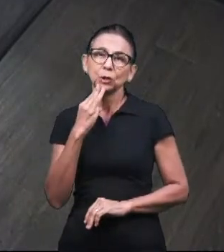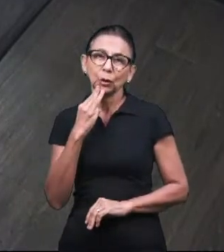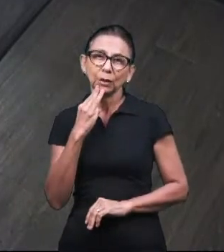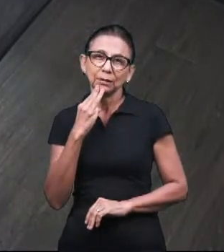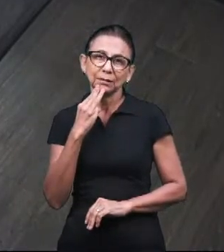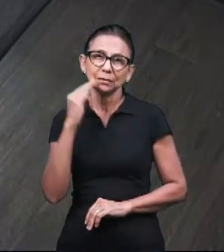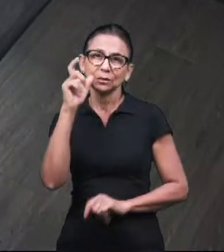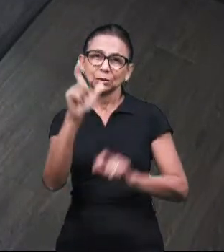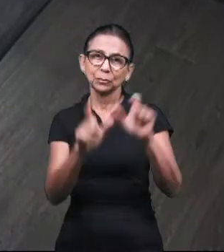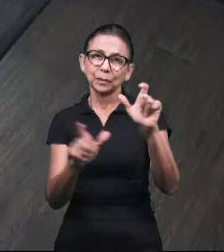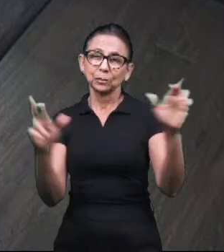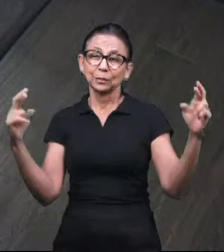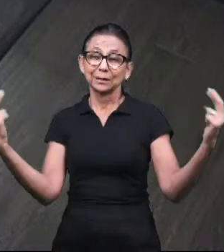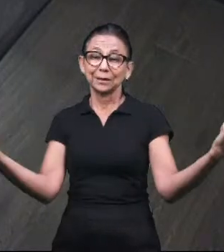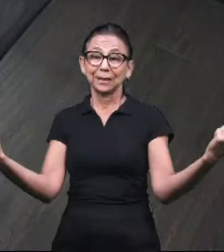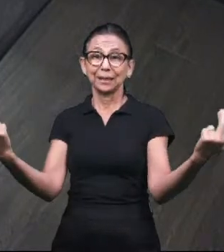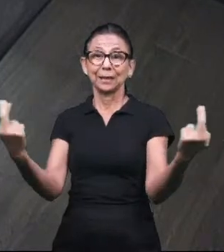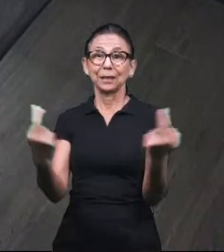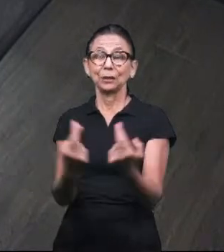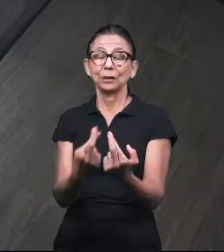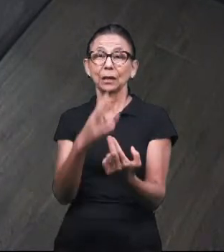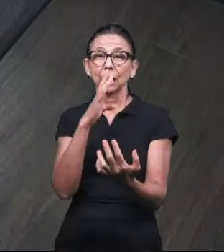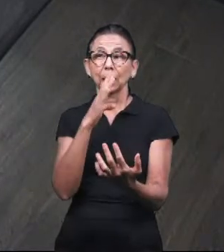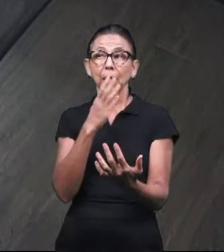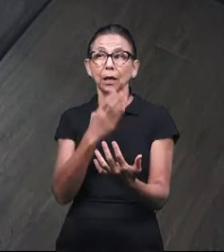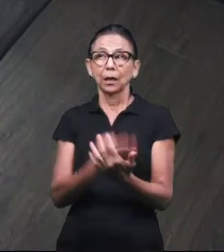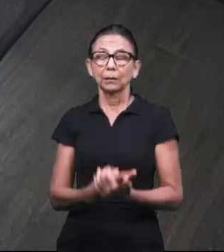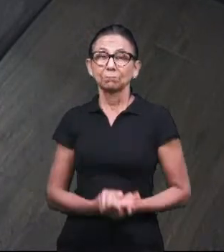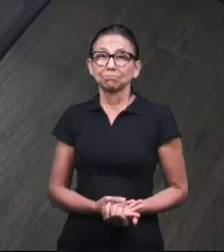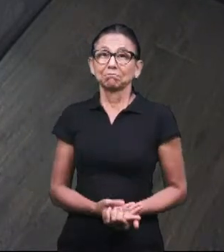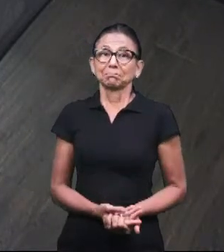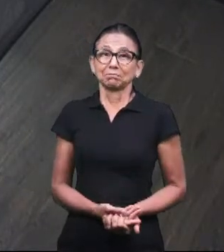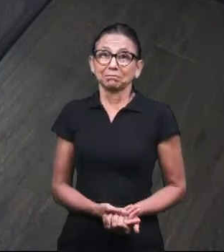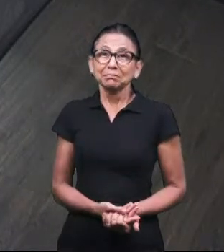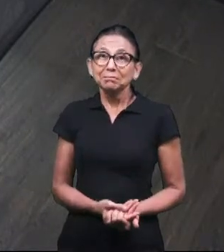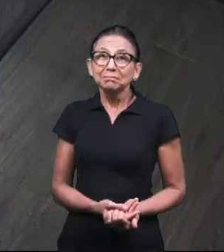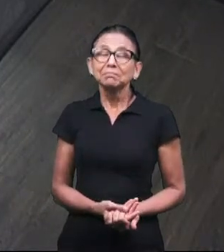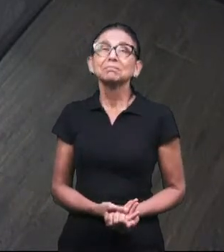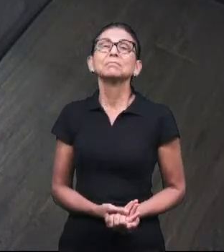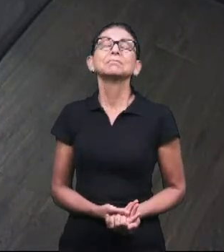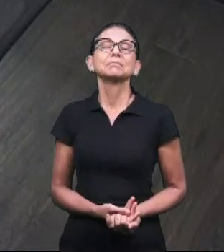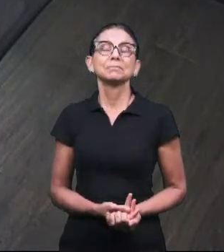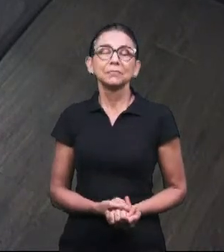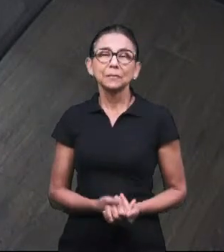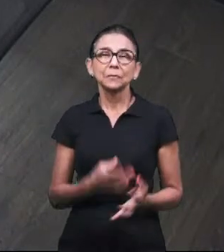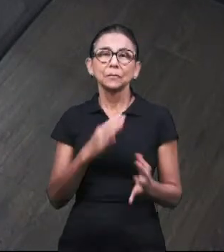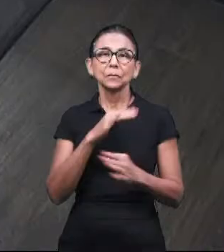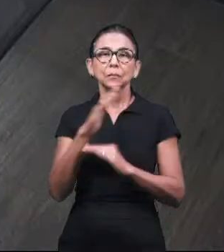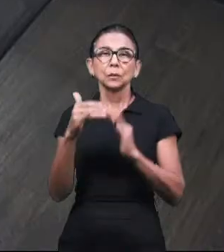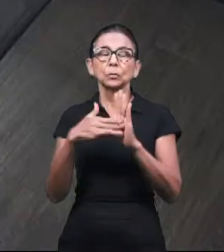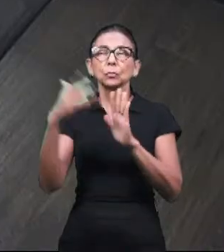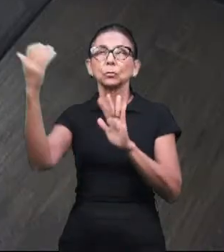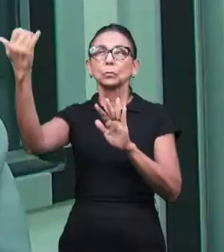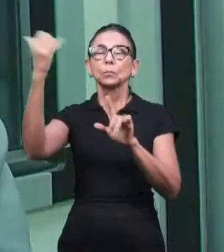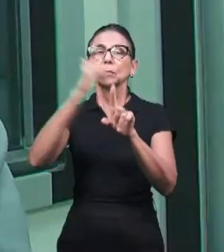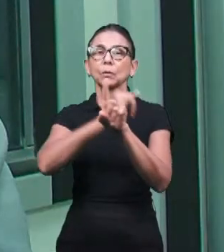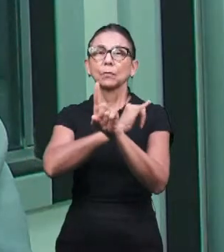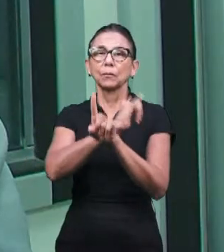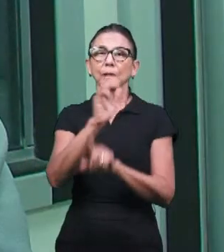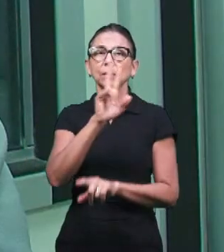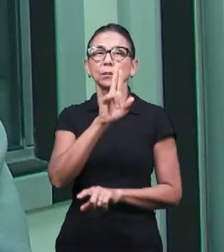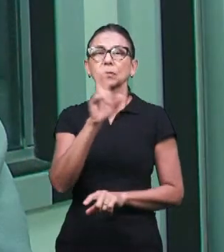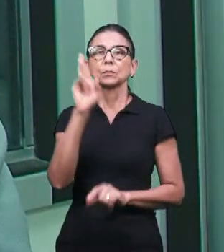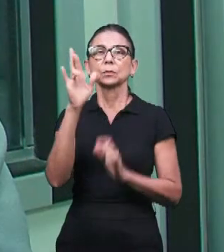coisa extraordinária, e que também, diga-se de passagem, foi profética, que ali o nome de Jesus